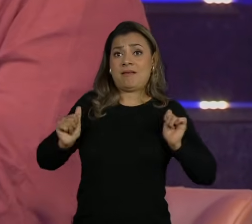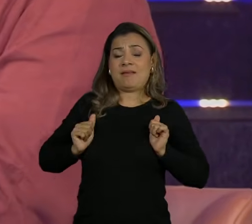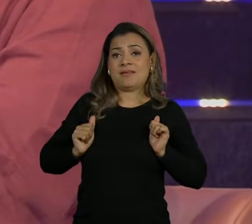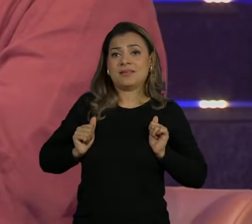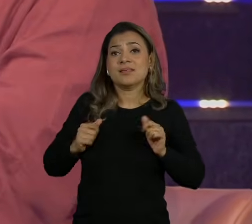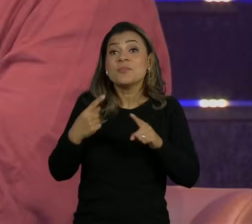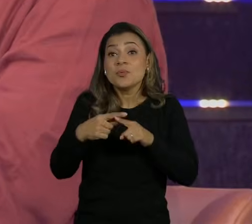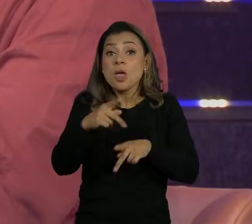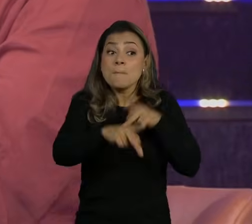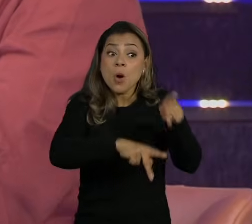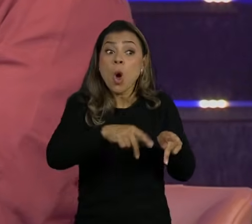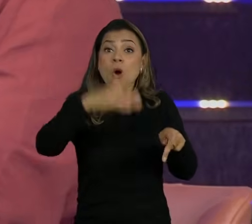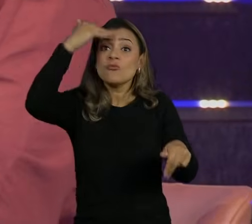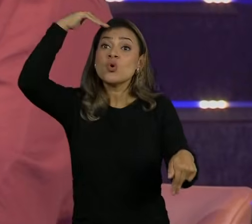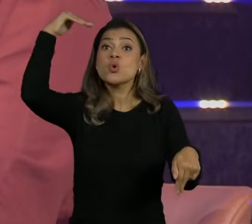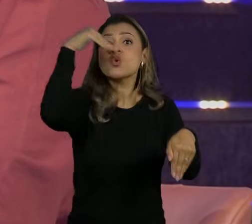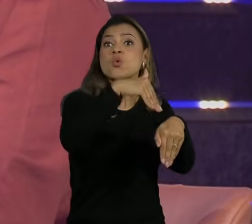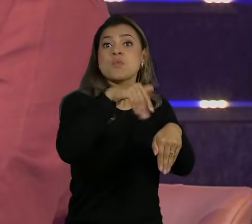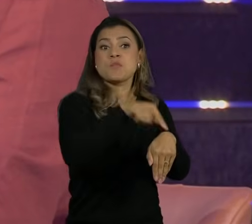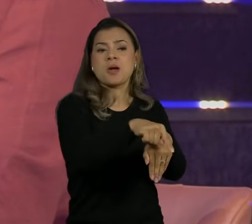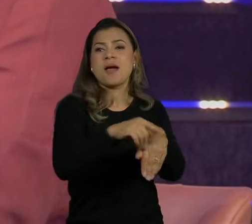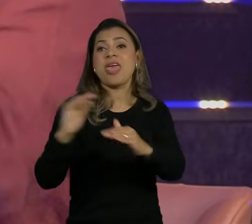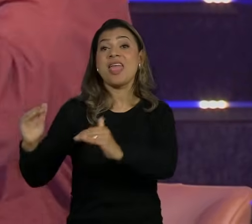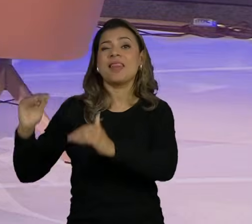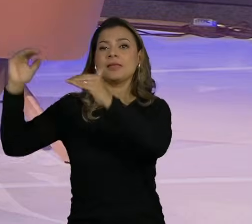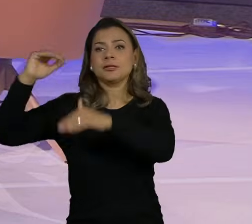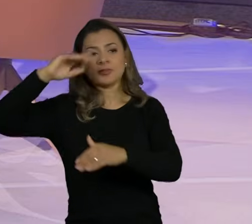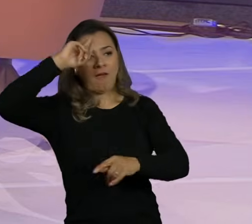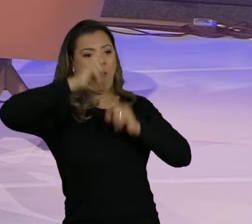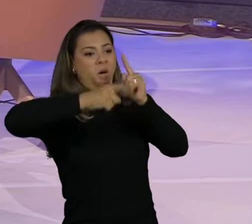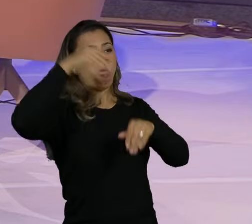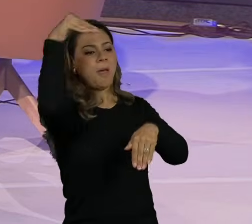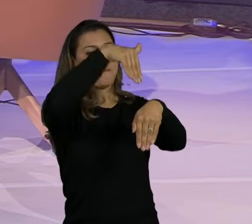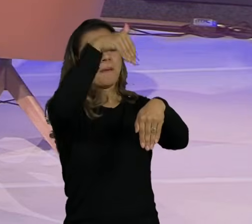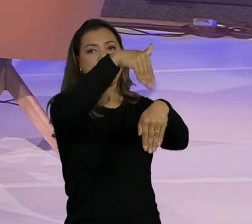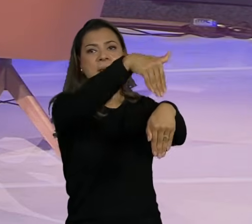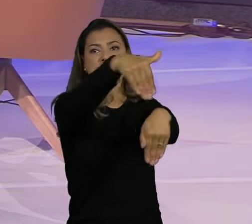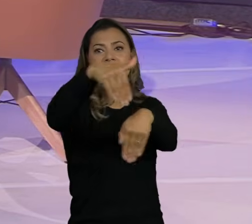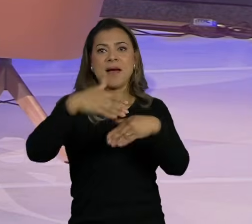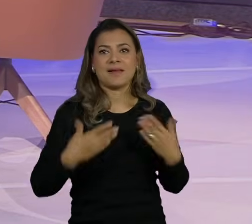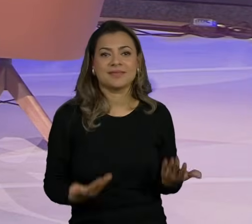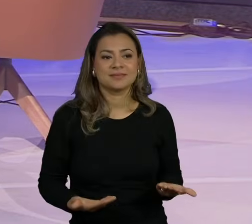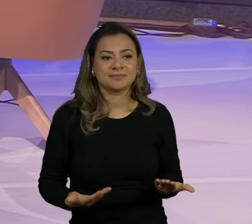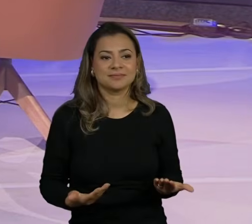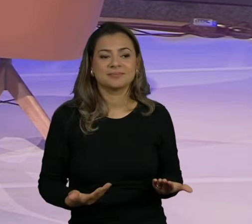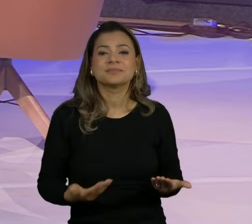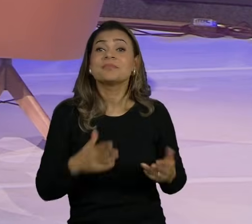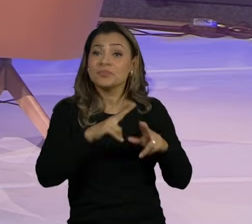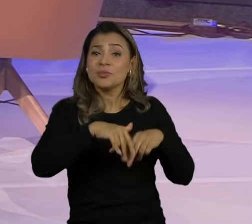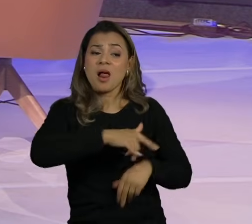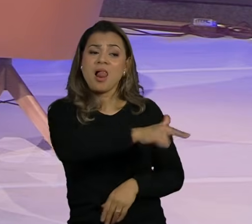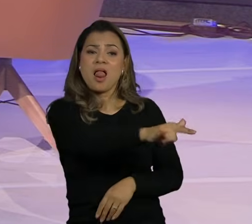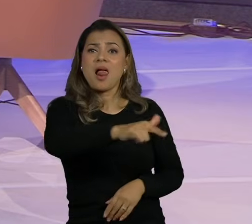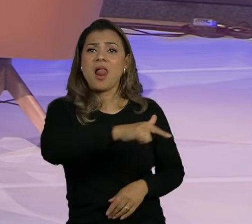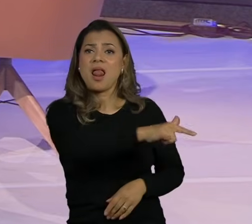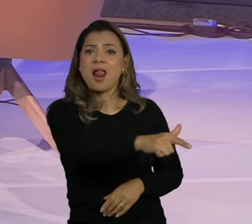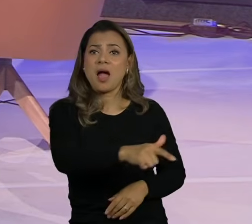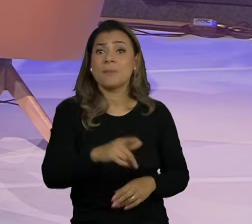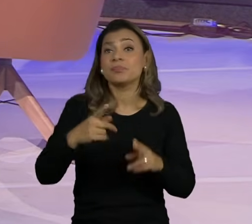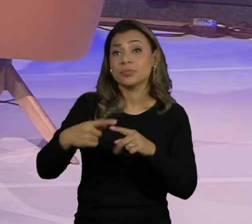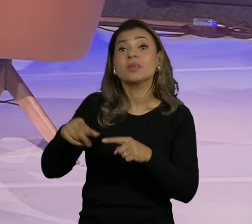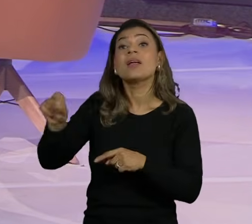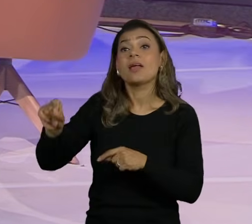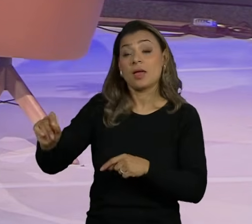porque a elite precisa fazer isso. Porque ela tem que mandar no Estado. Né? O Estado é dela, porque